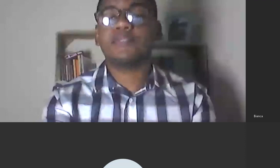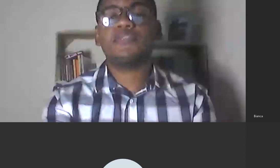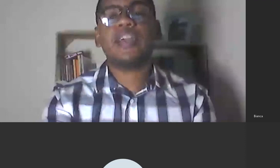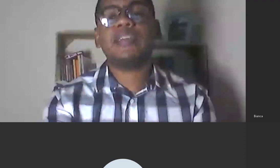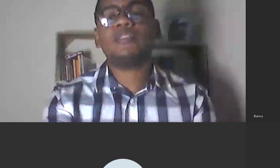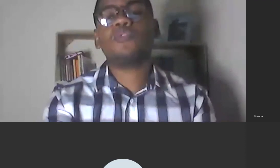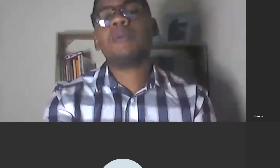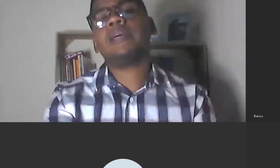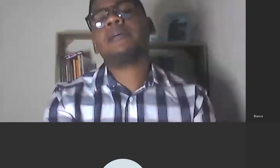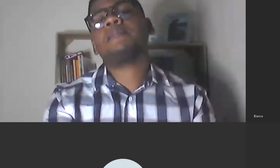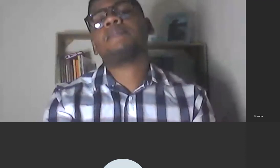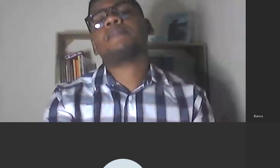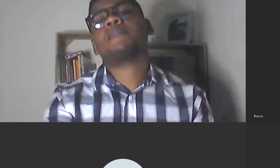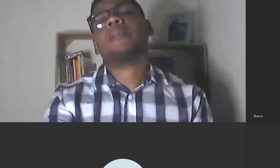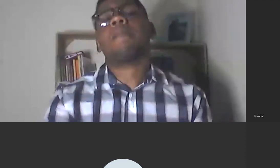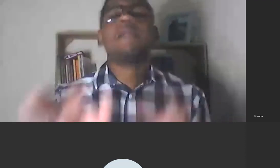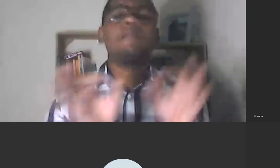Clarice